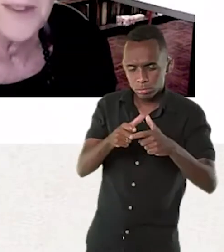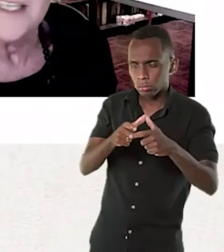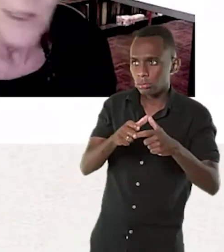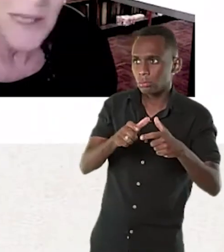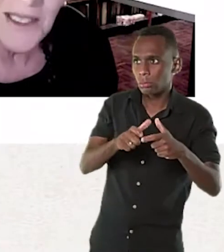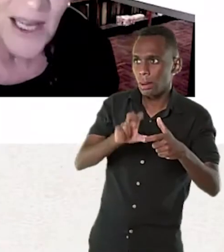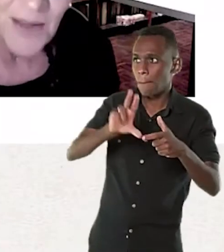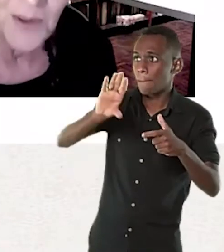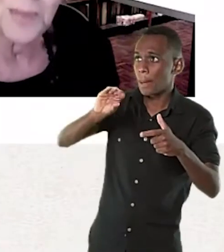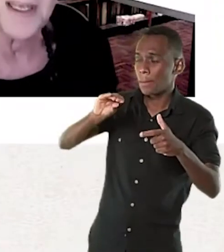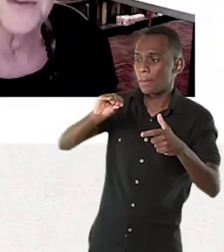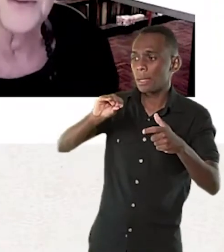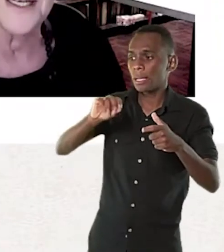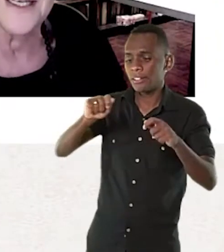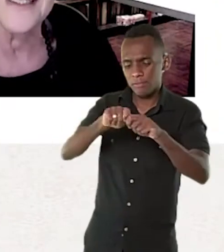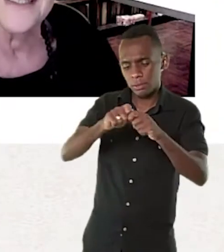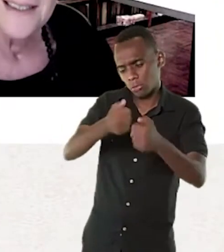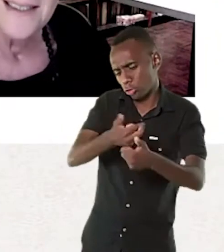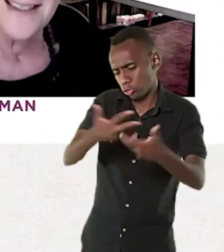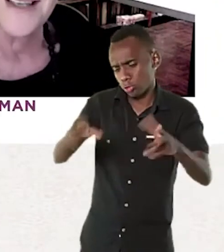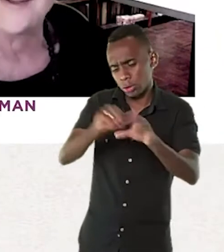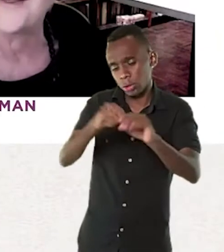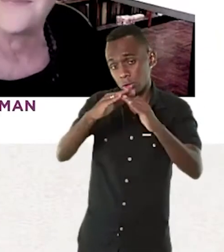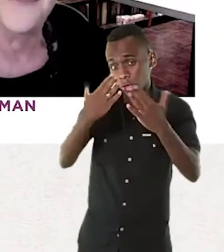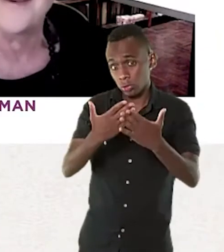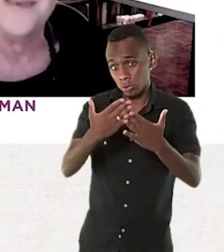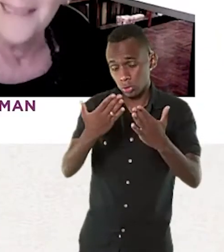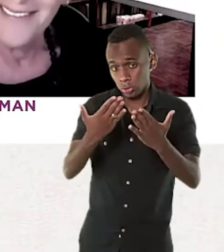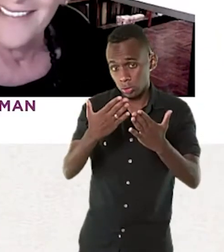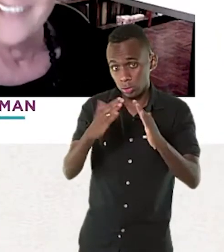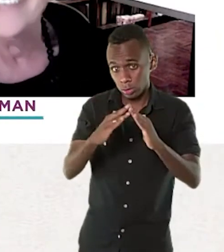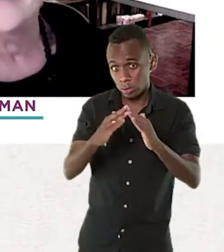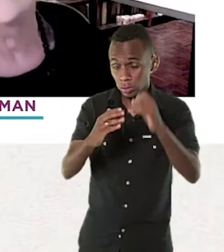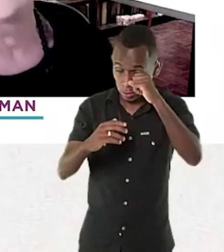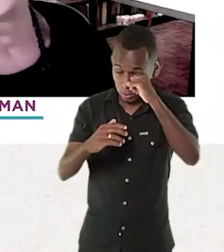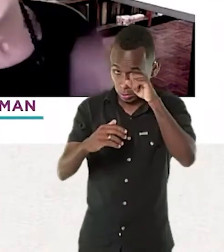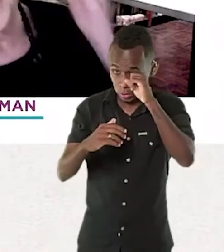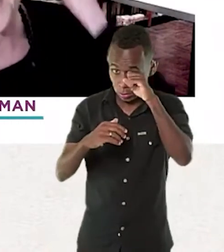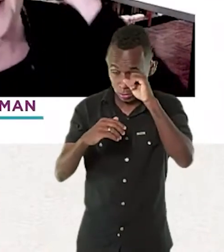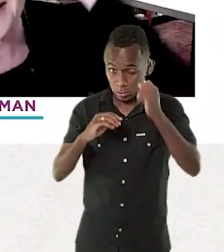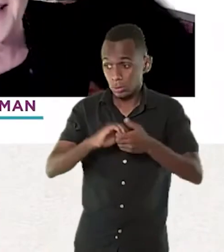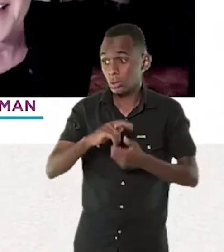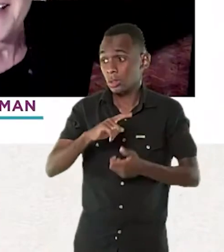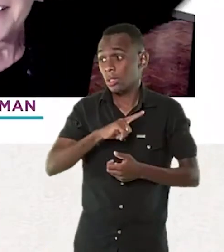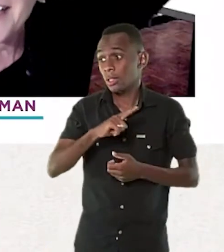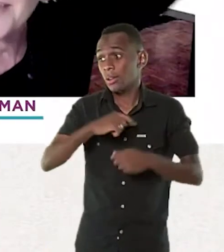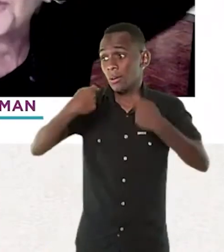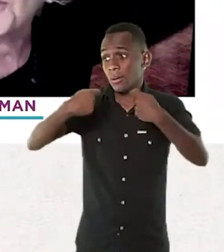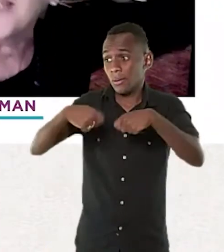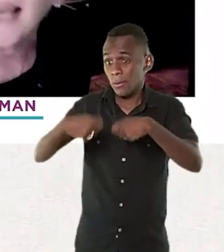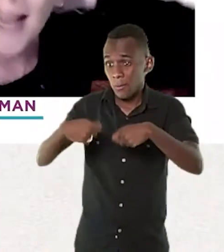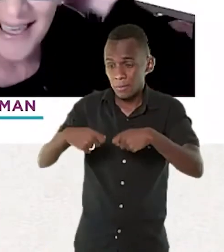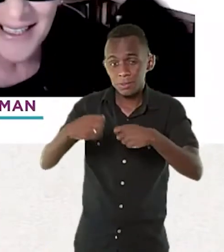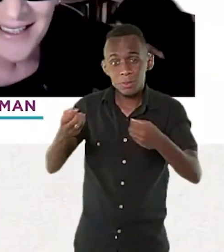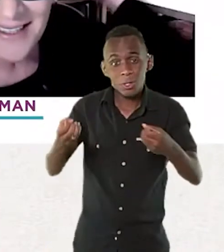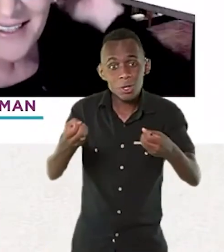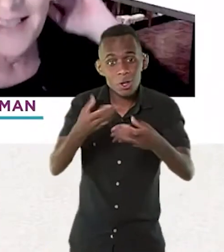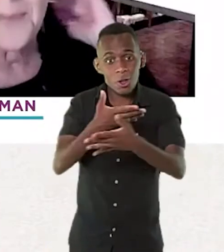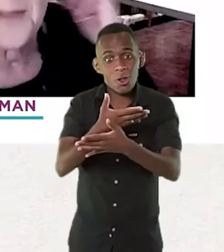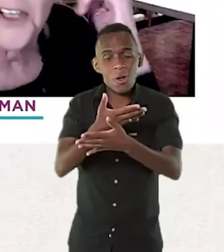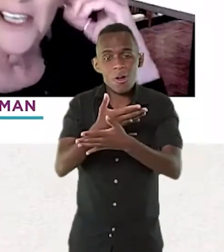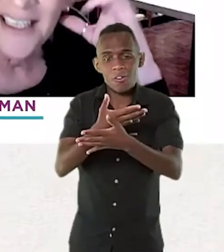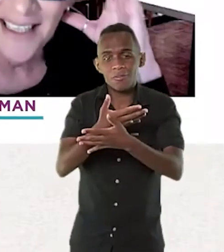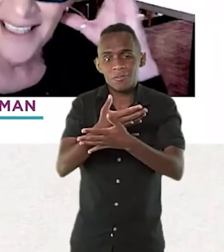muito comigo. Eu não me entendo muito bem. Eu não tenho muita paciência para ela também, não. Eu estou precisando da nova geração da Alexa. Tem que